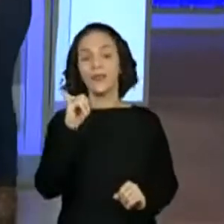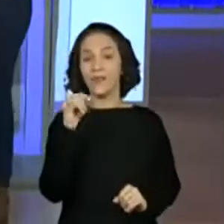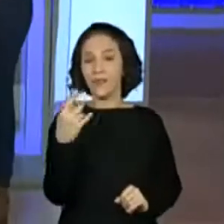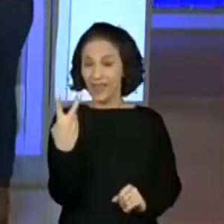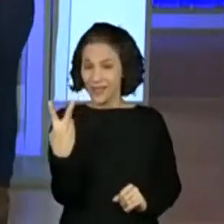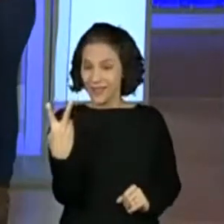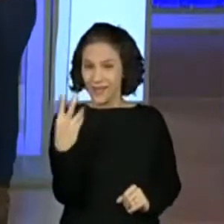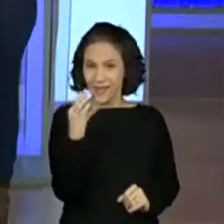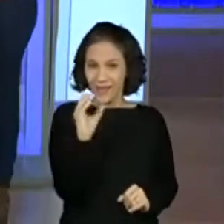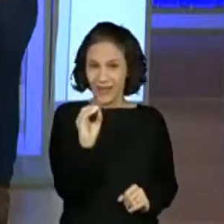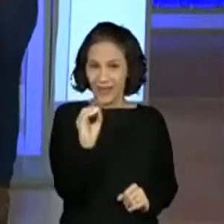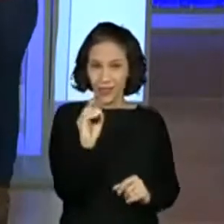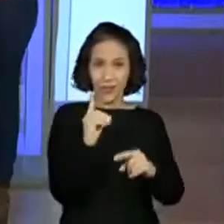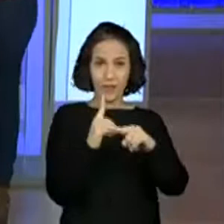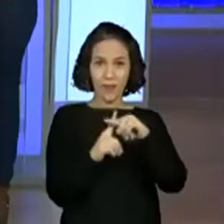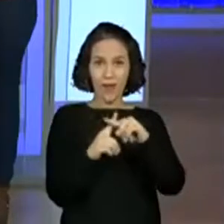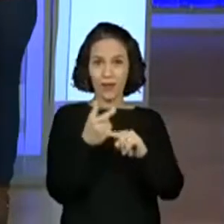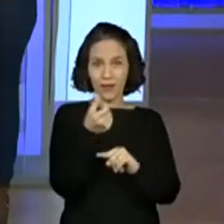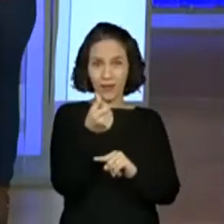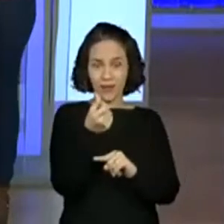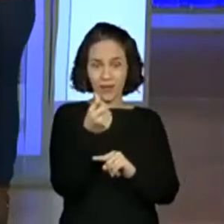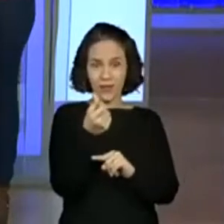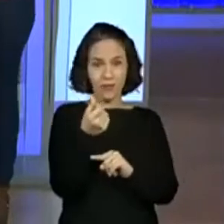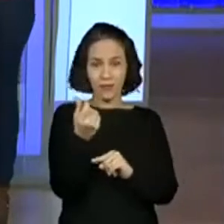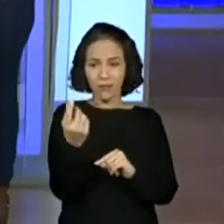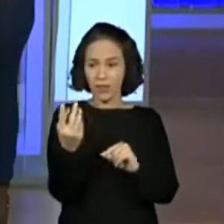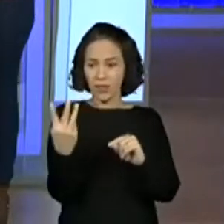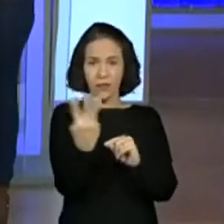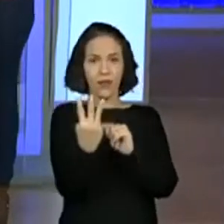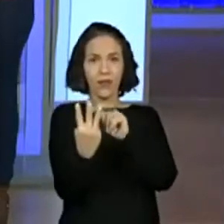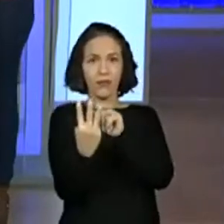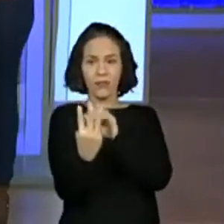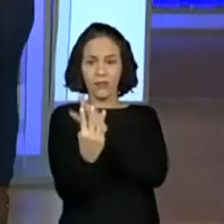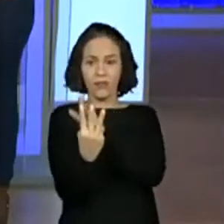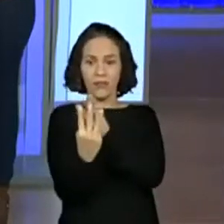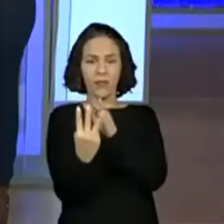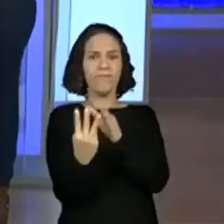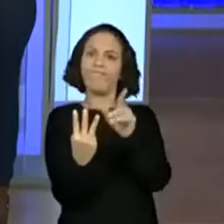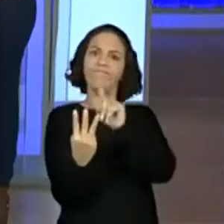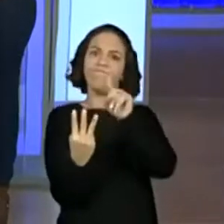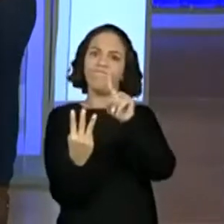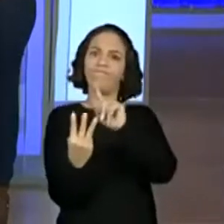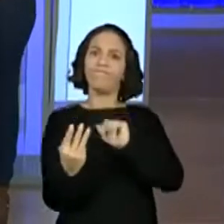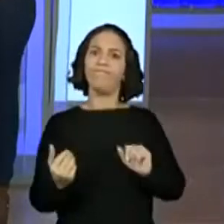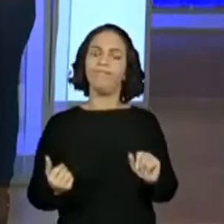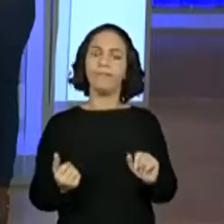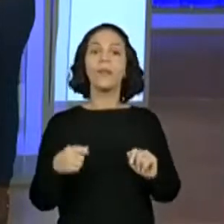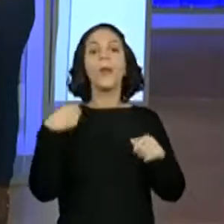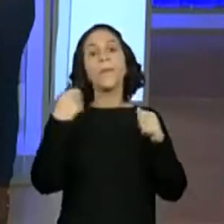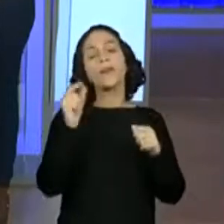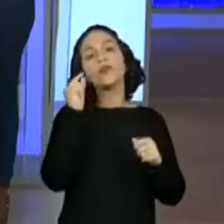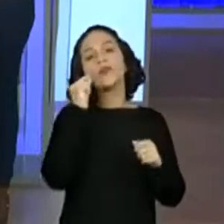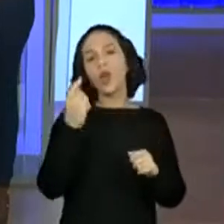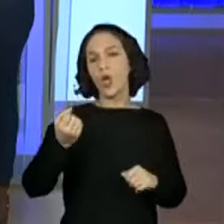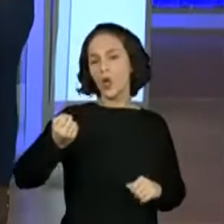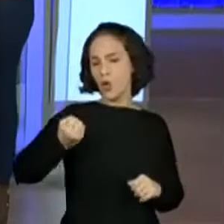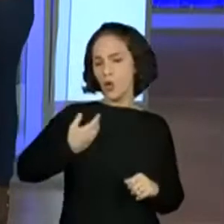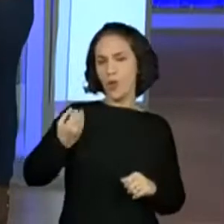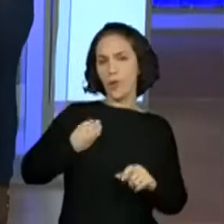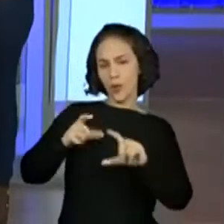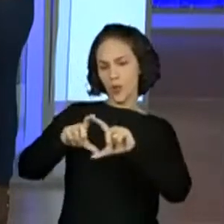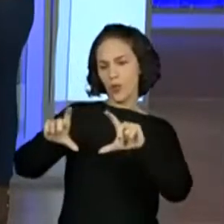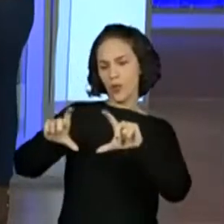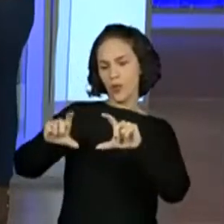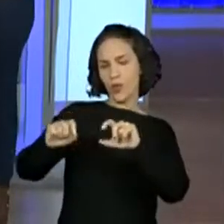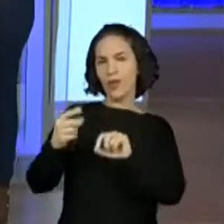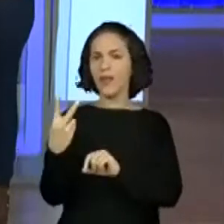20 mais o 6, eu ia ter que sobrepor as cartelas. Então, eu pegaria a cartela do 20, Vamos a cartela lá. Do